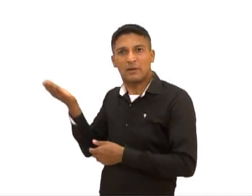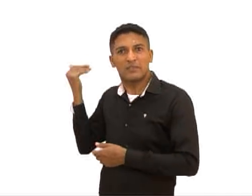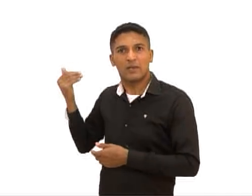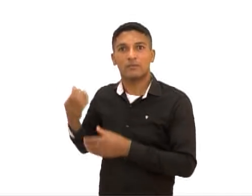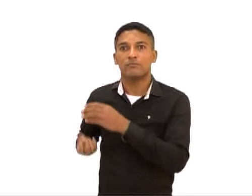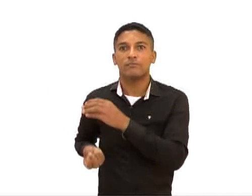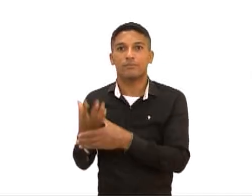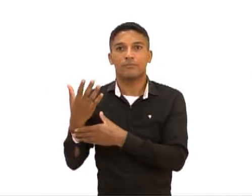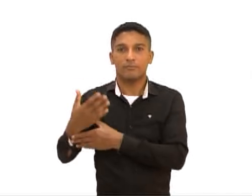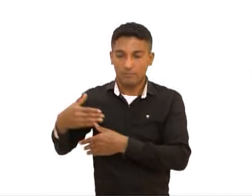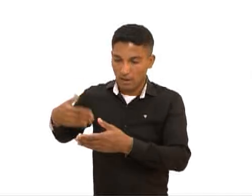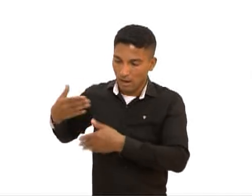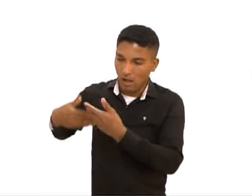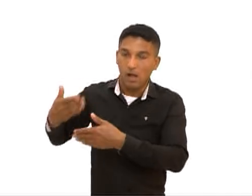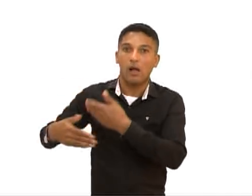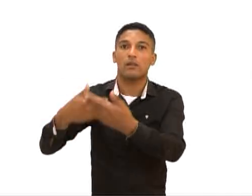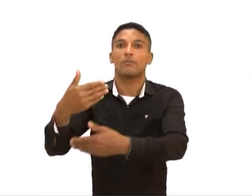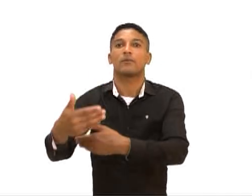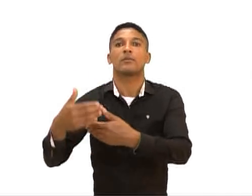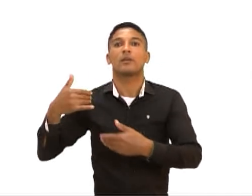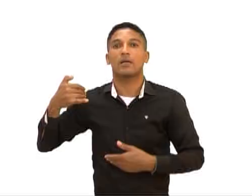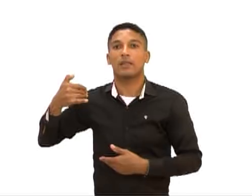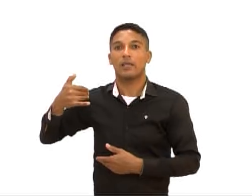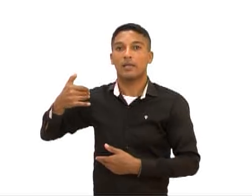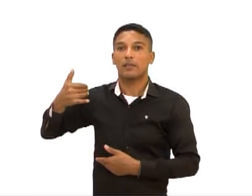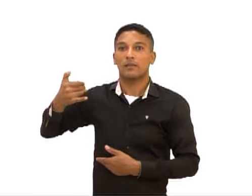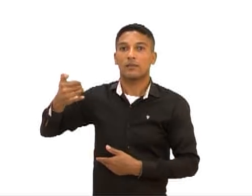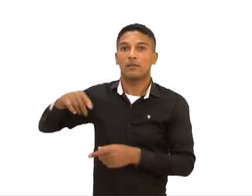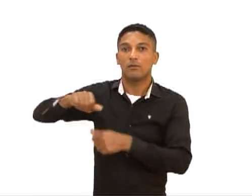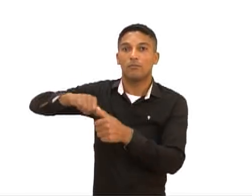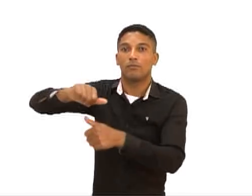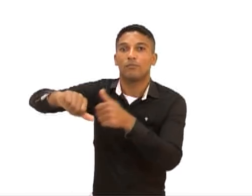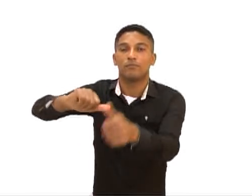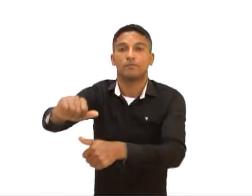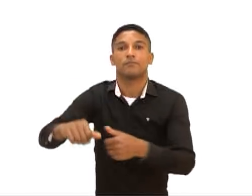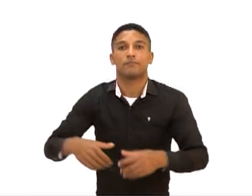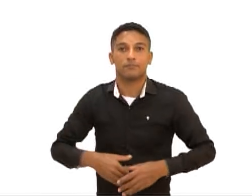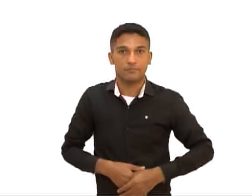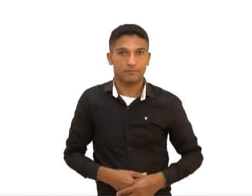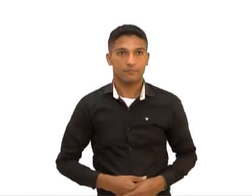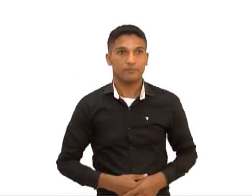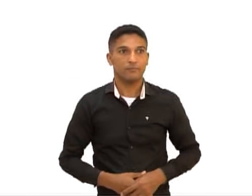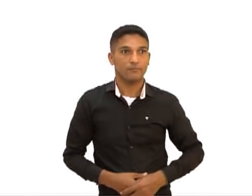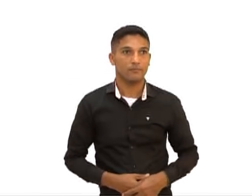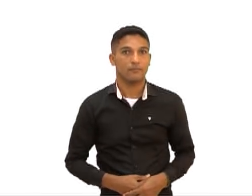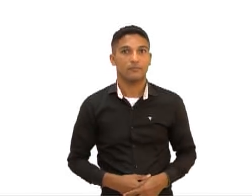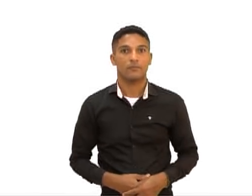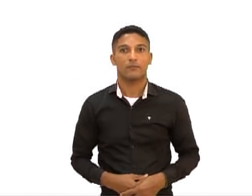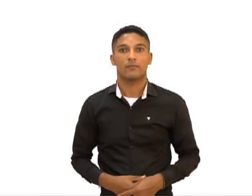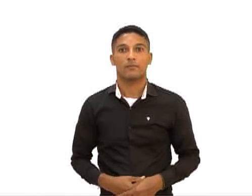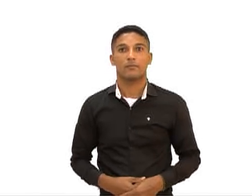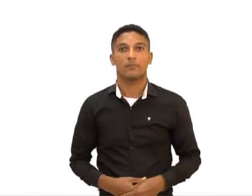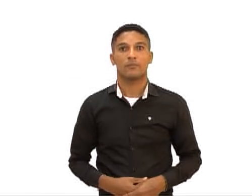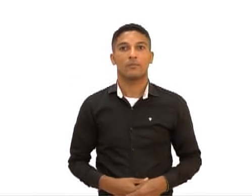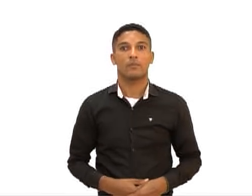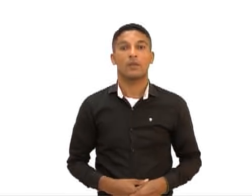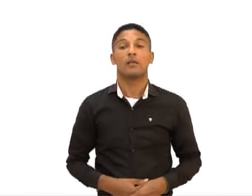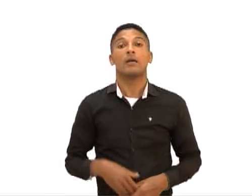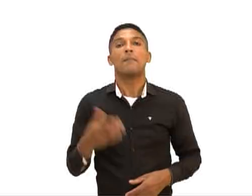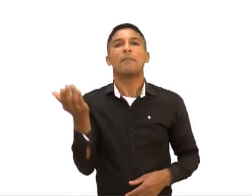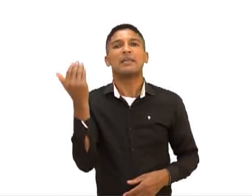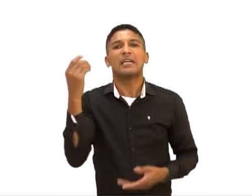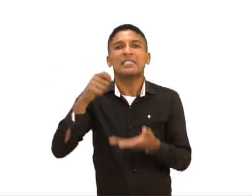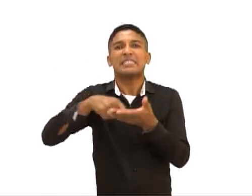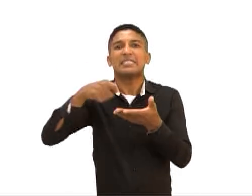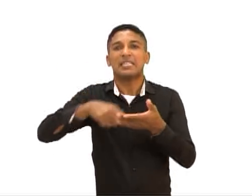Dos ossos e penas às canetas tinteiros e esferográficas. Na escrita